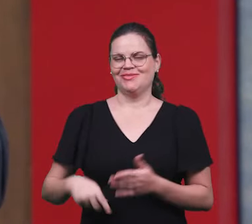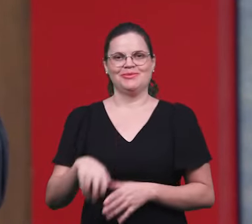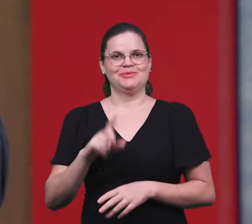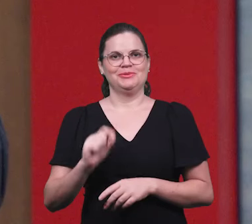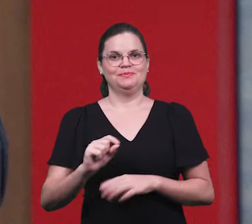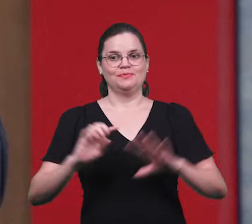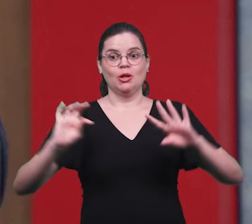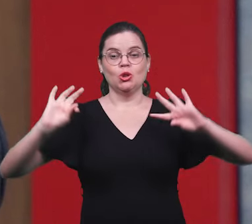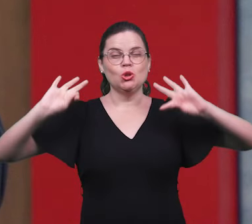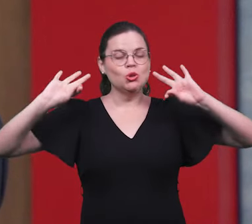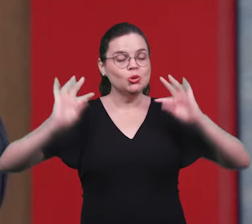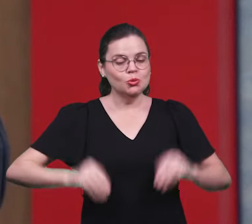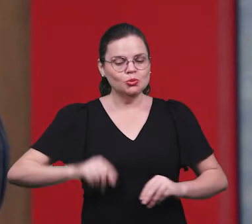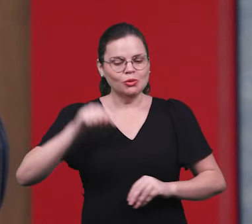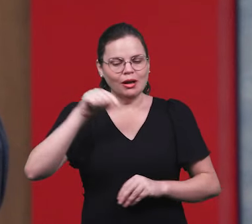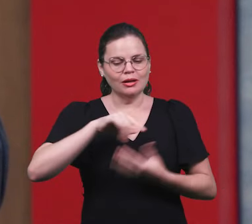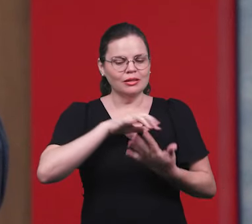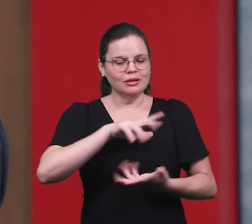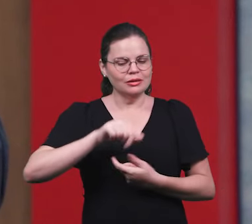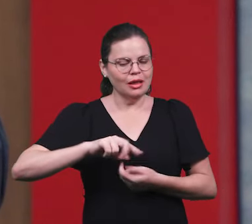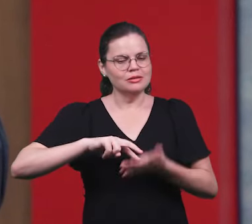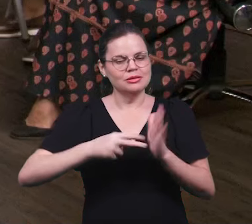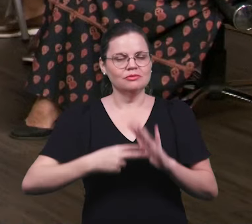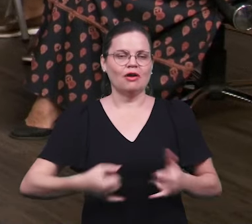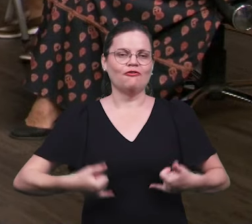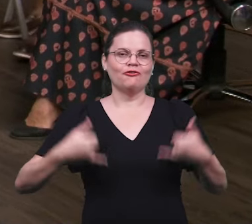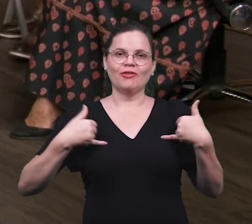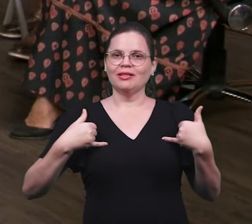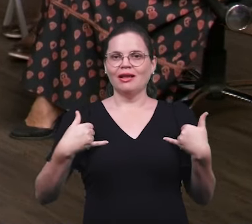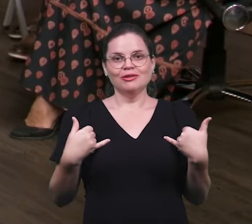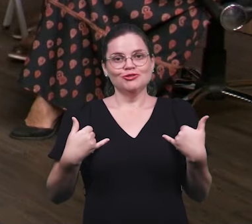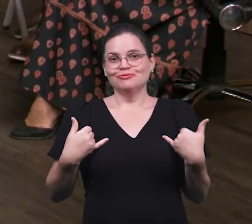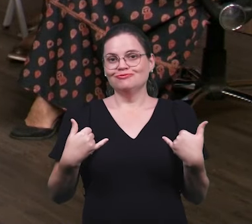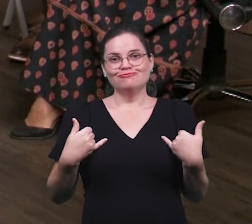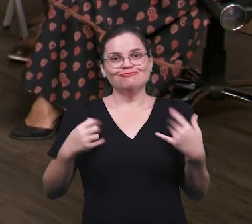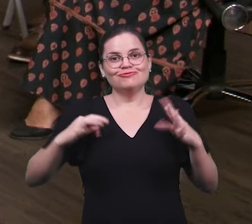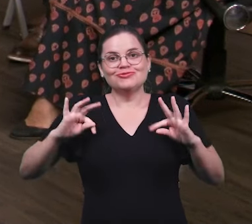tudo é vaidade. Tudo é vaidade.